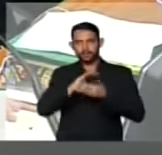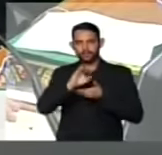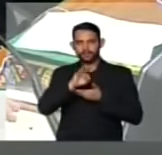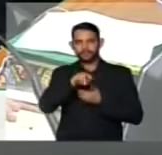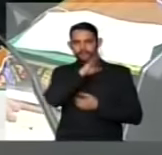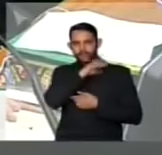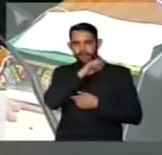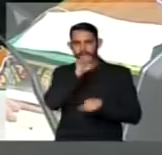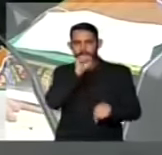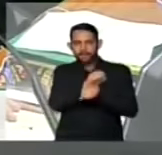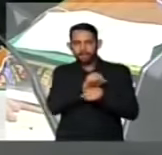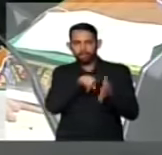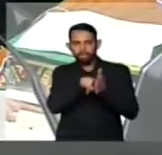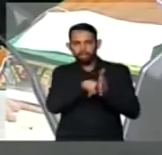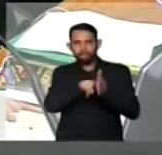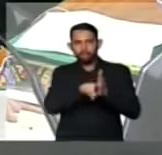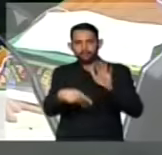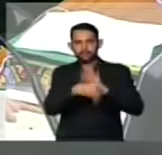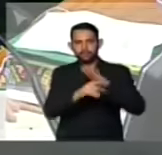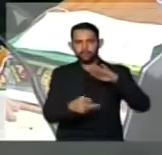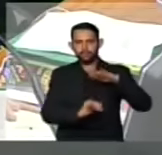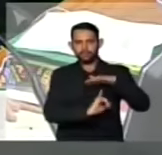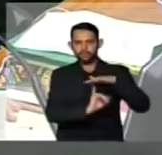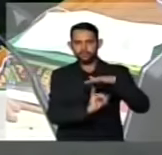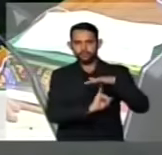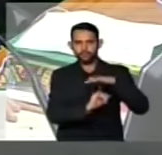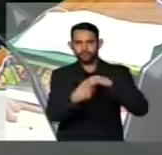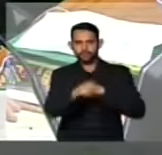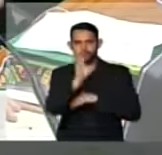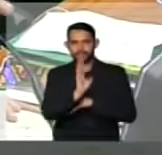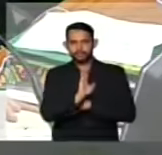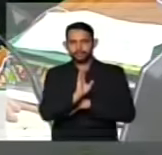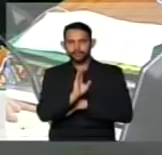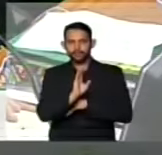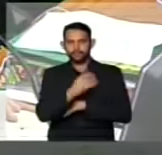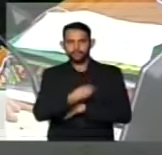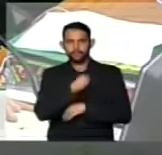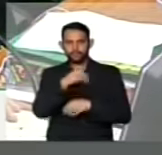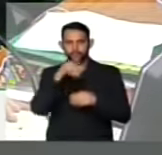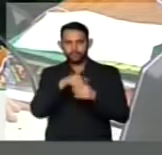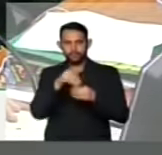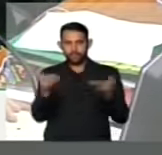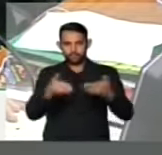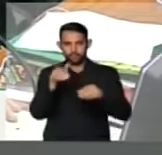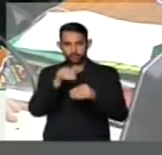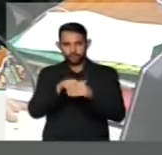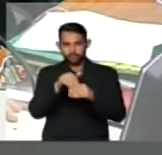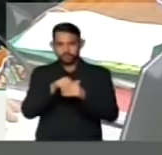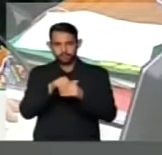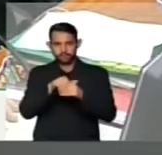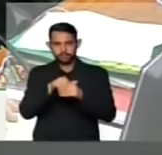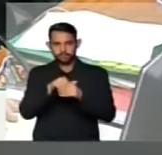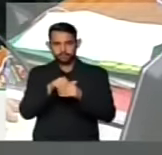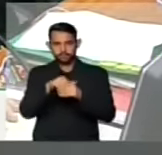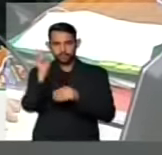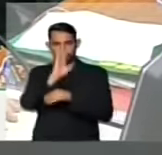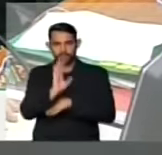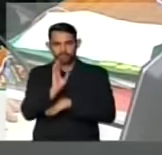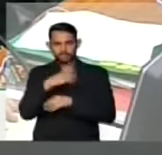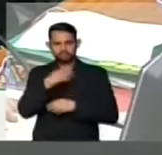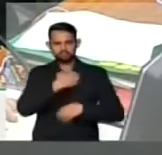Federal parar de investigar o seu instituto? É esse o Brasil que nós vamos votar hoje à noite? É o Brasil